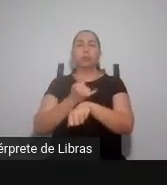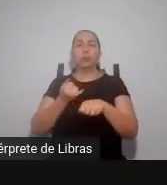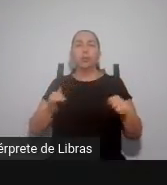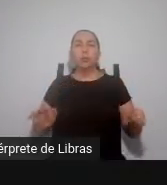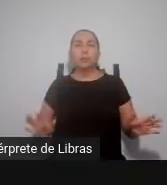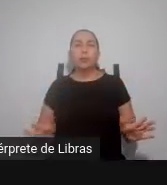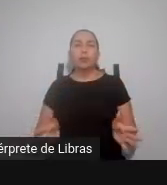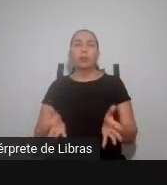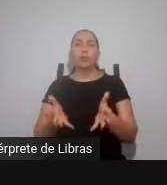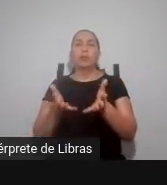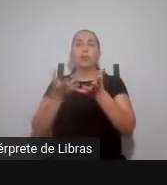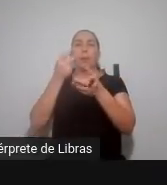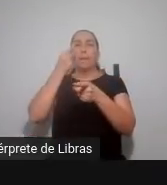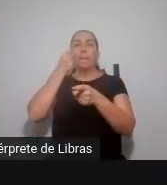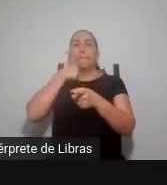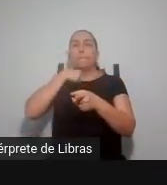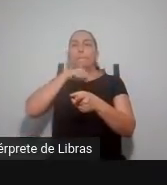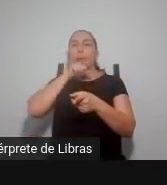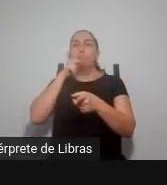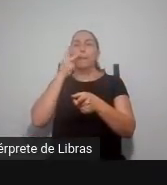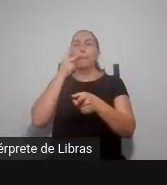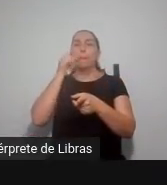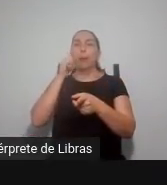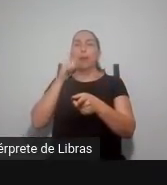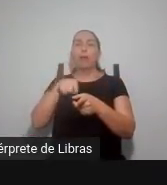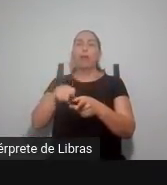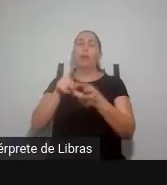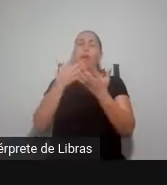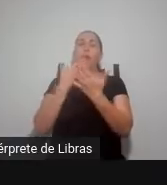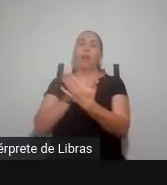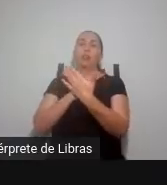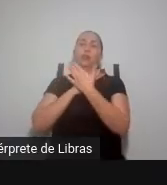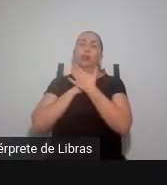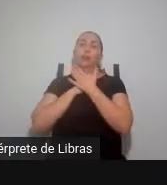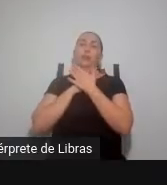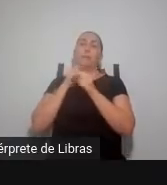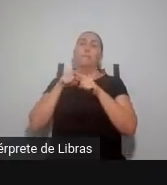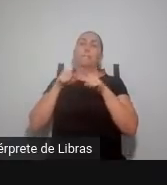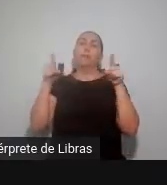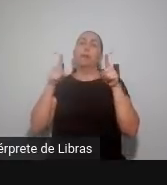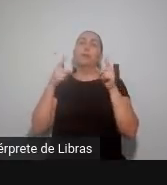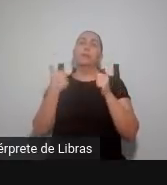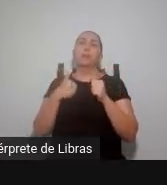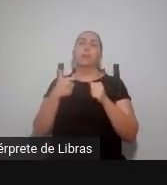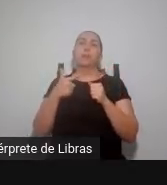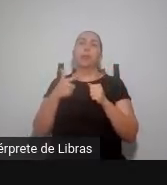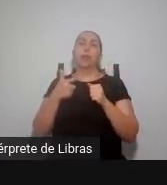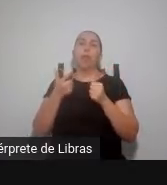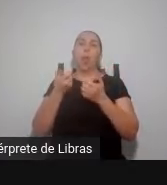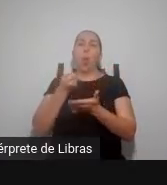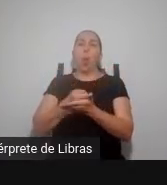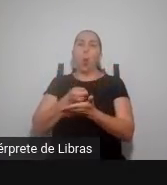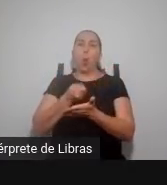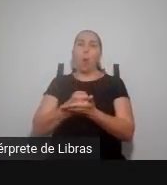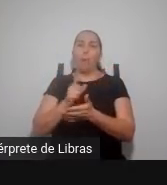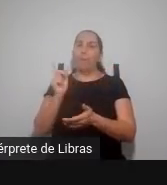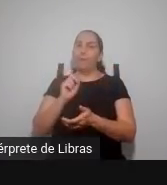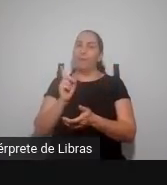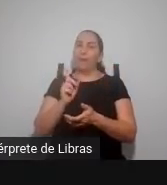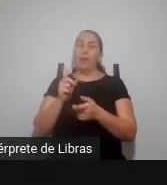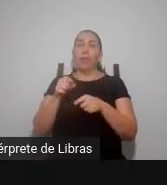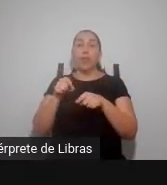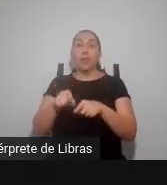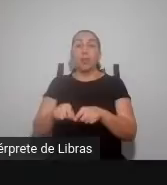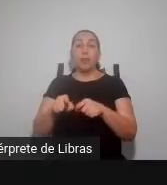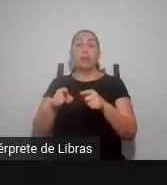nos ajudar, sem levar para eles essa responsabilidade, mas de forma que eles se apropriem de alguma maneira dos processos